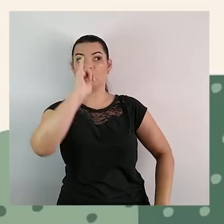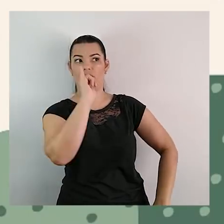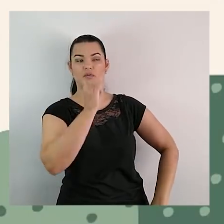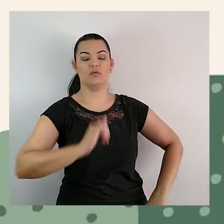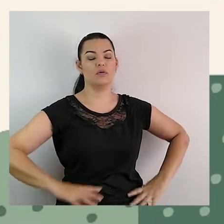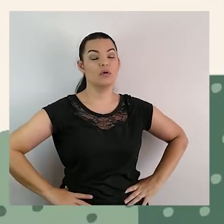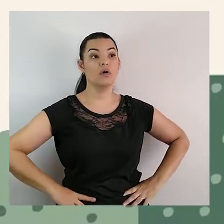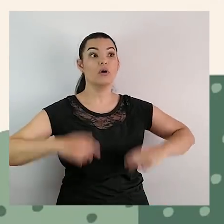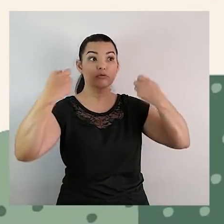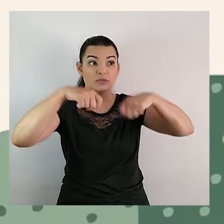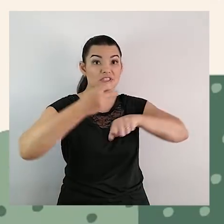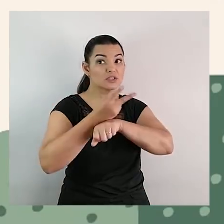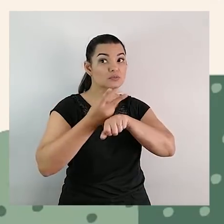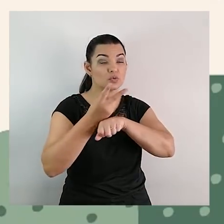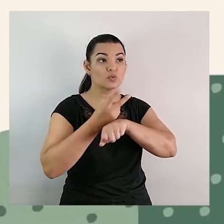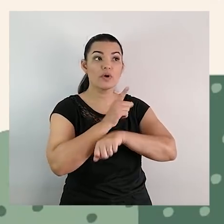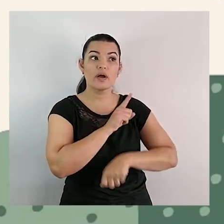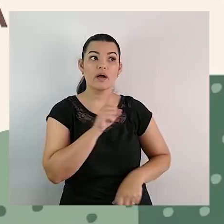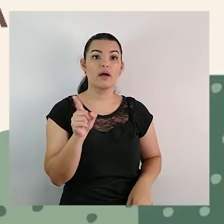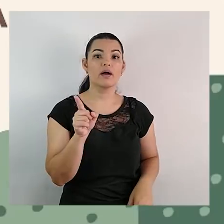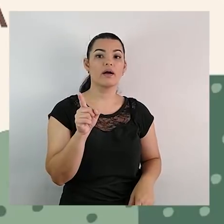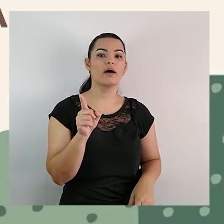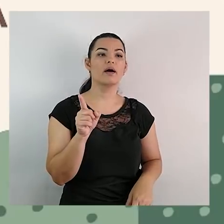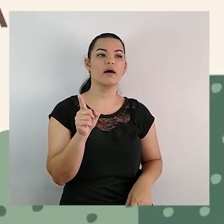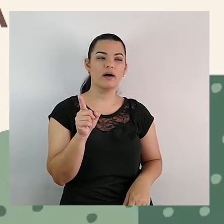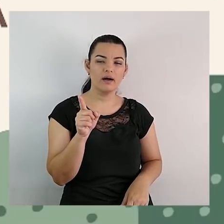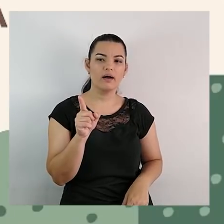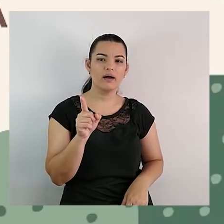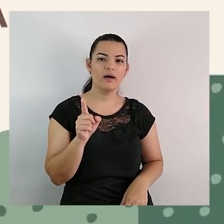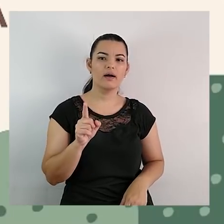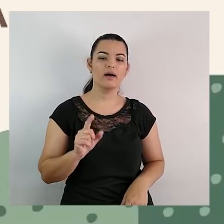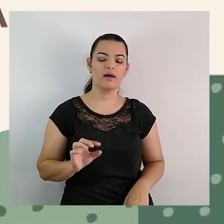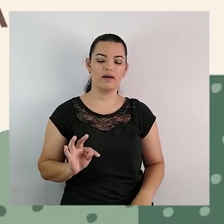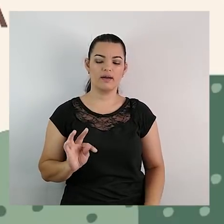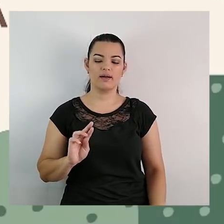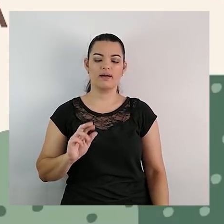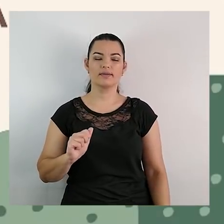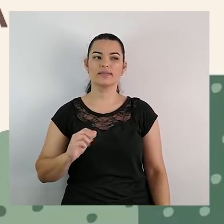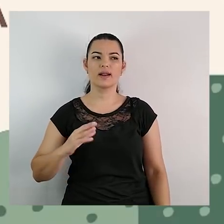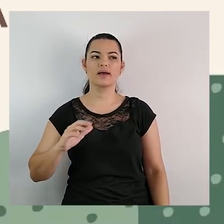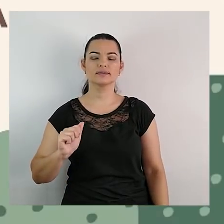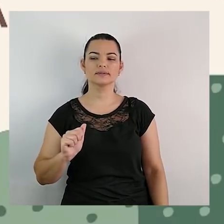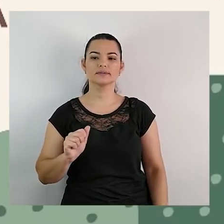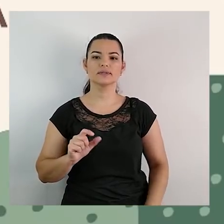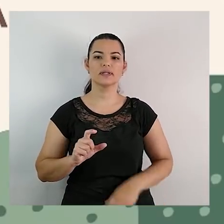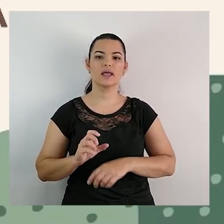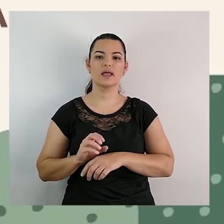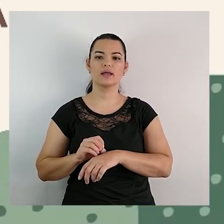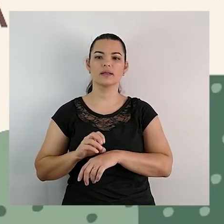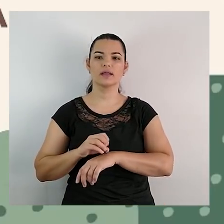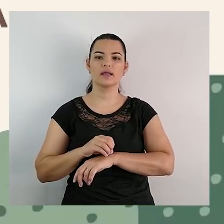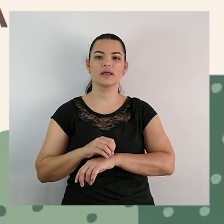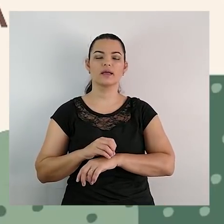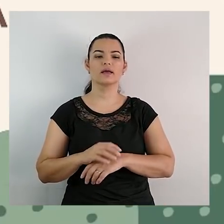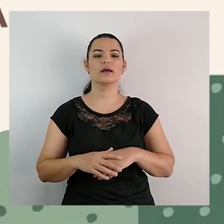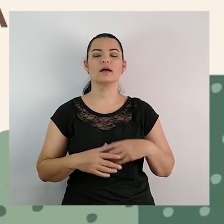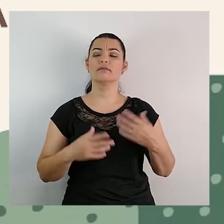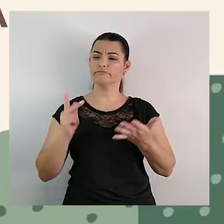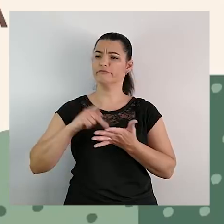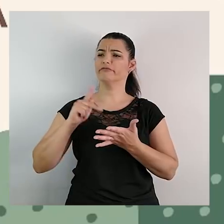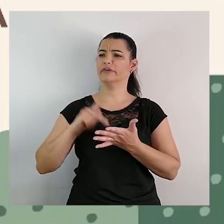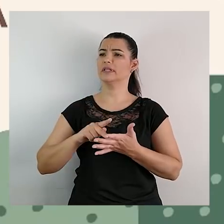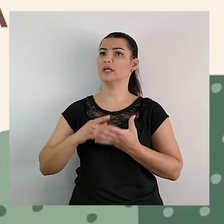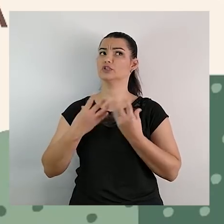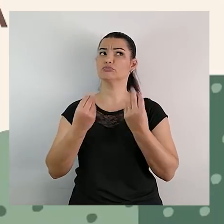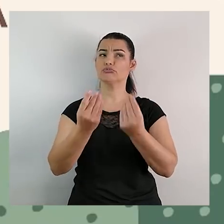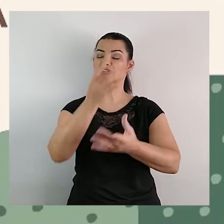de procurar a traça. Verdade, muitos me acham